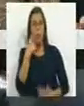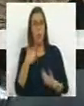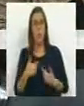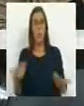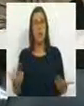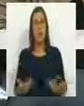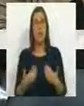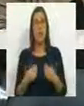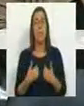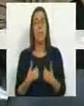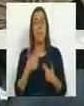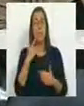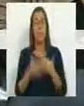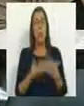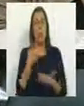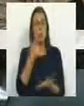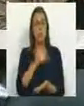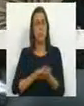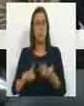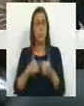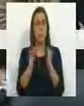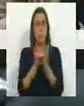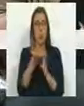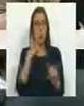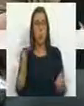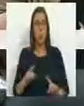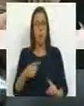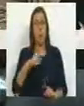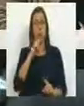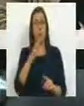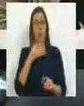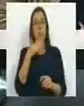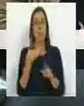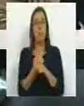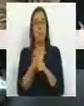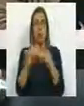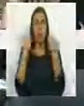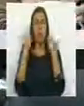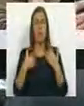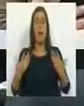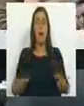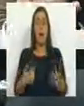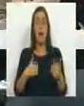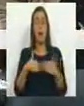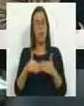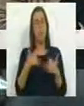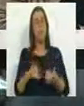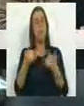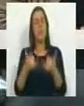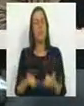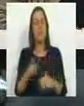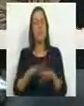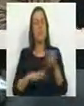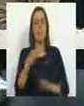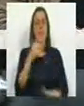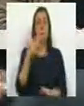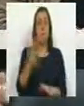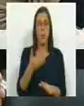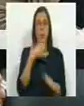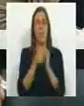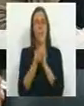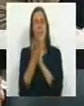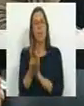conhecemos. É que nós continuamos sem conhecer a matéria toda. Nós bem pedimos elementos. Resta-nos agora, e iremos fazer em seguida, fazer aqui um requerimento,